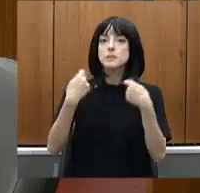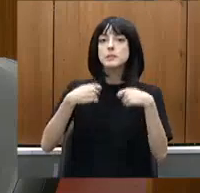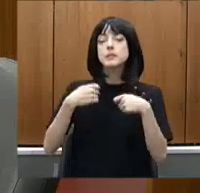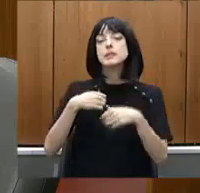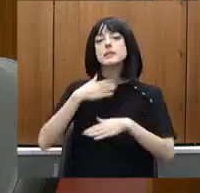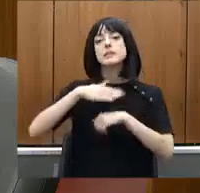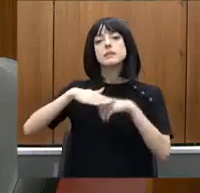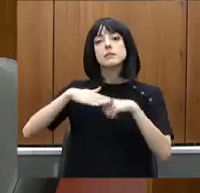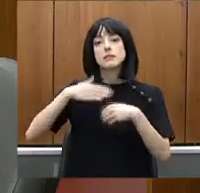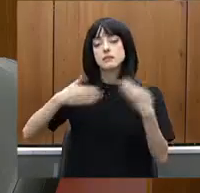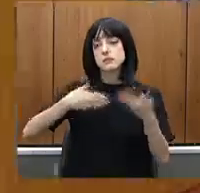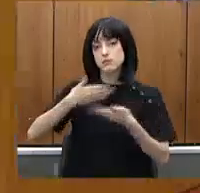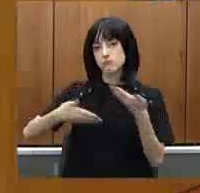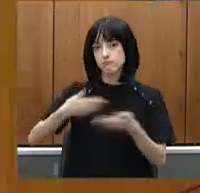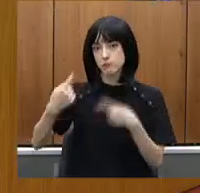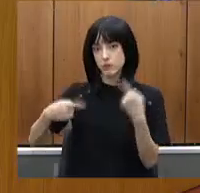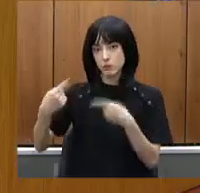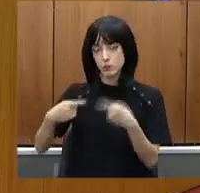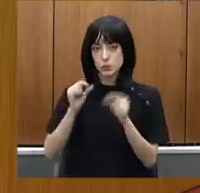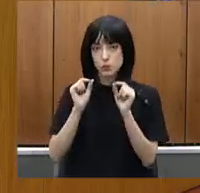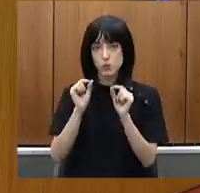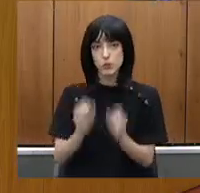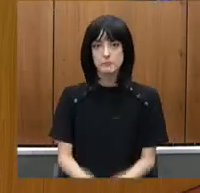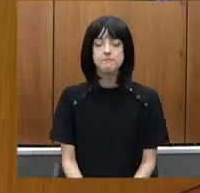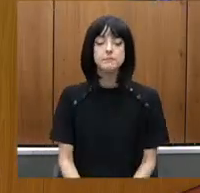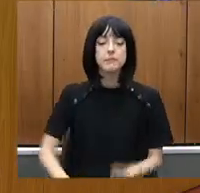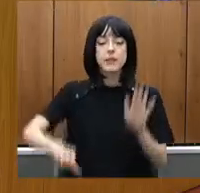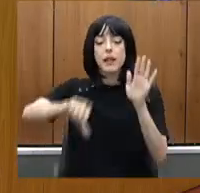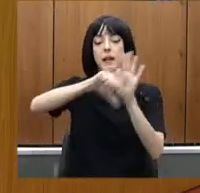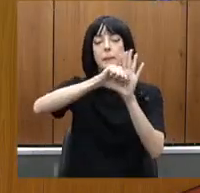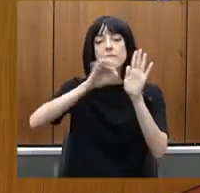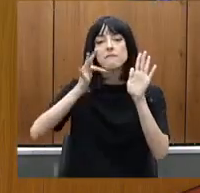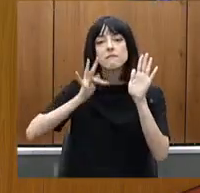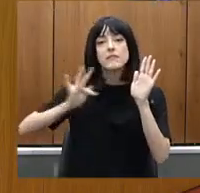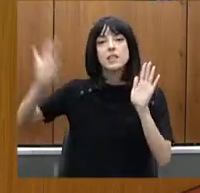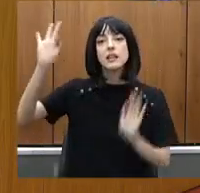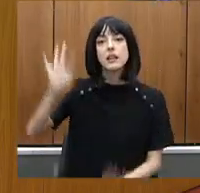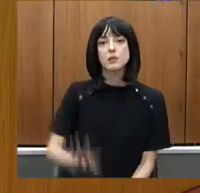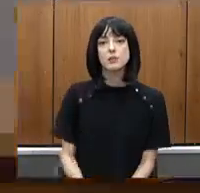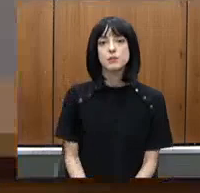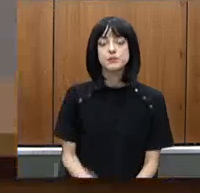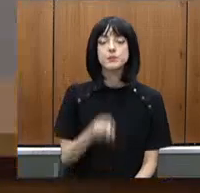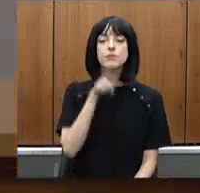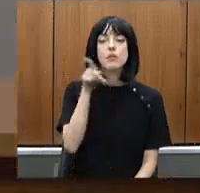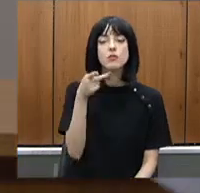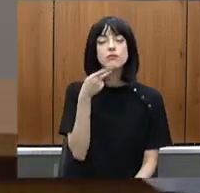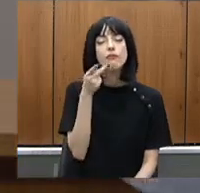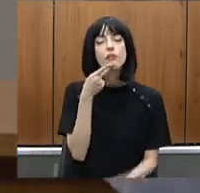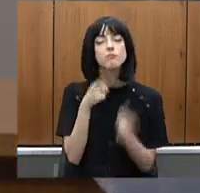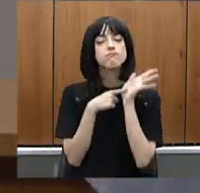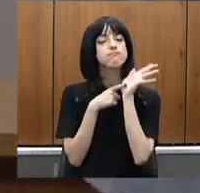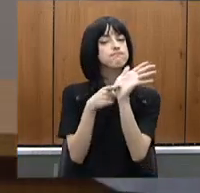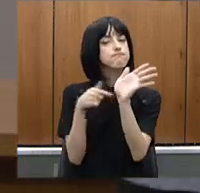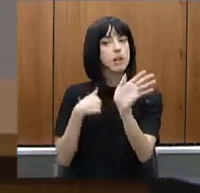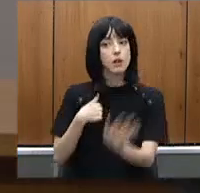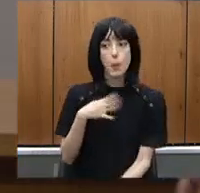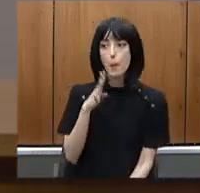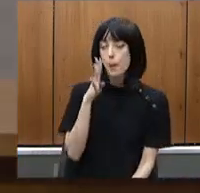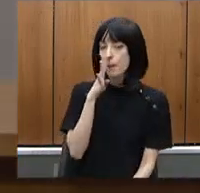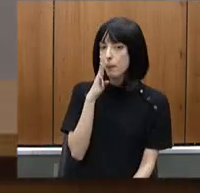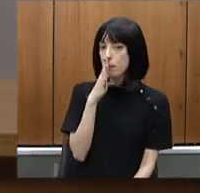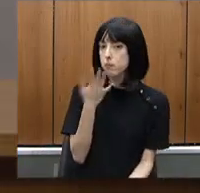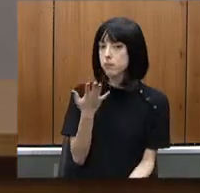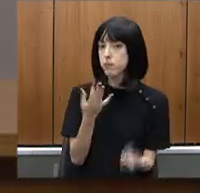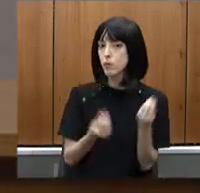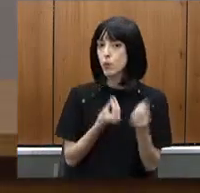sobre crimes federais o senhor fez uma apresentação aqui eu fiquei impressionado assim como que a Polícia Militar